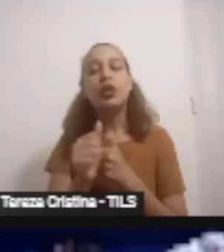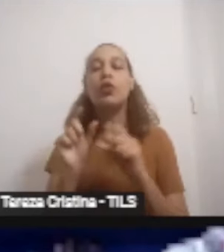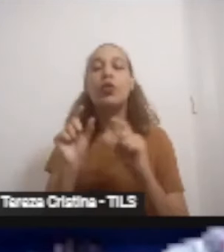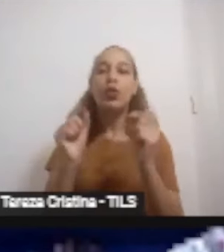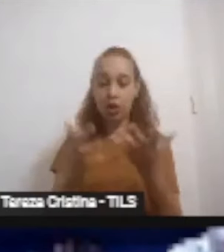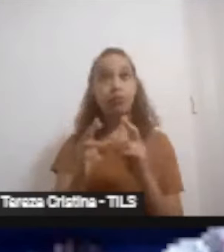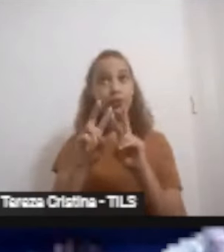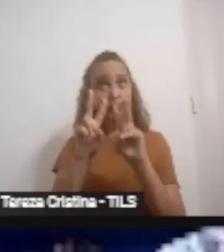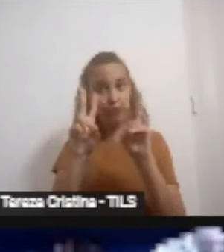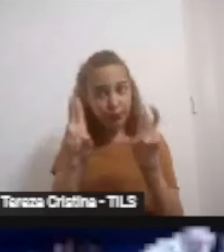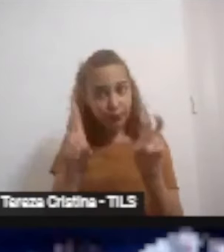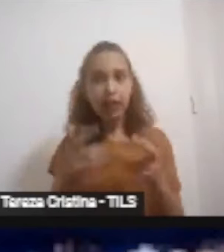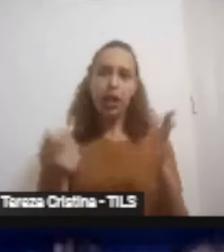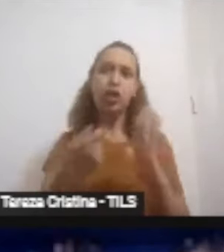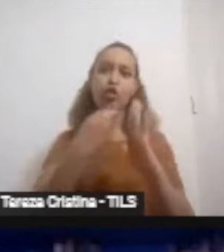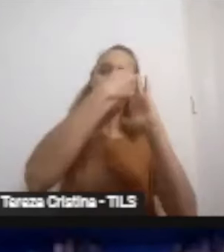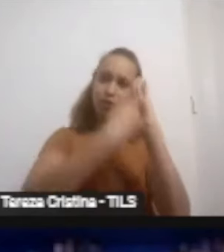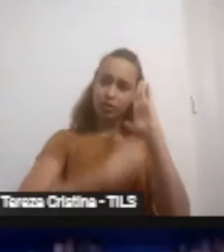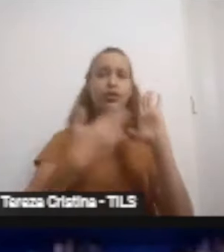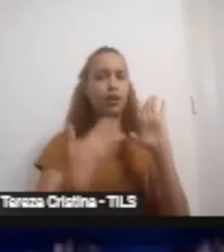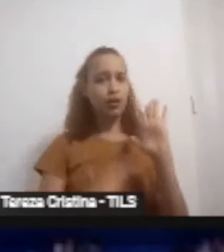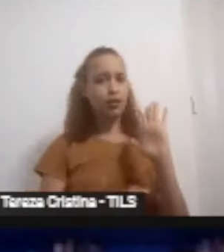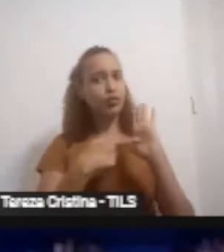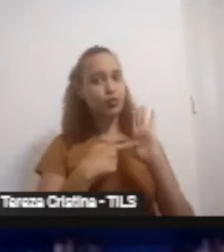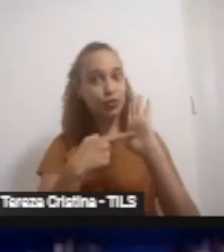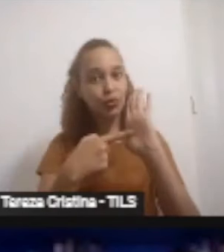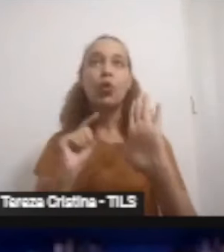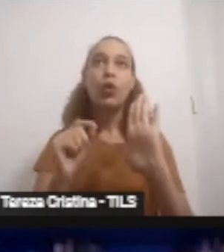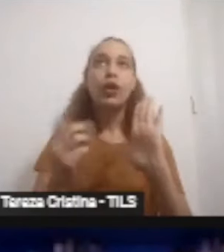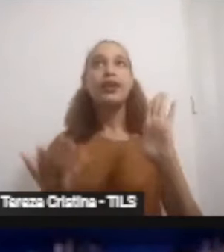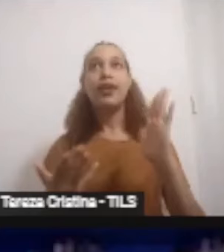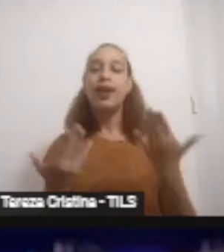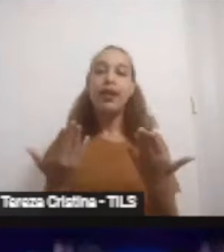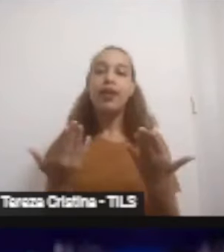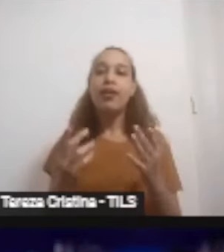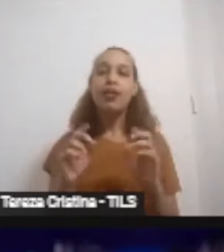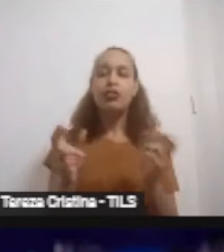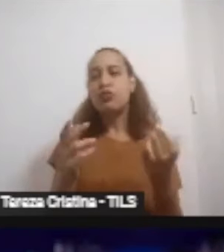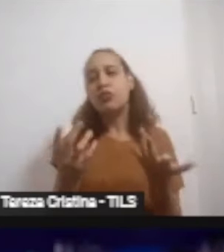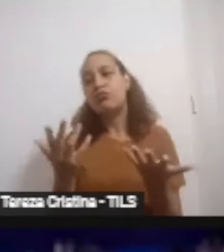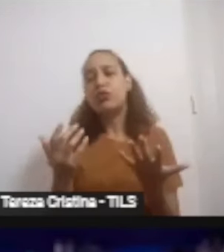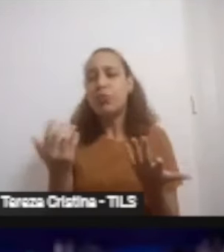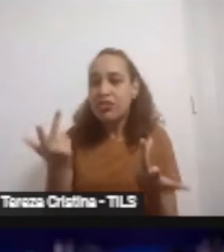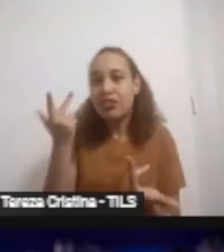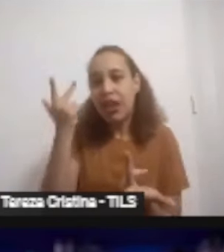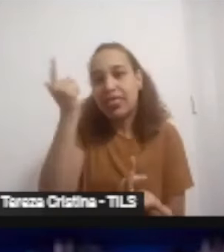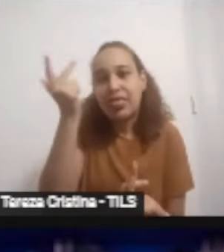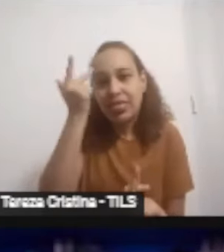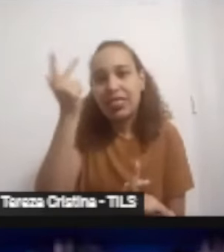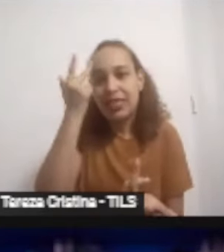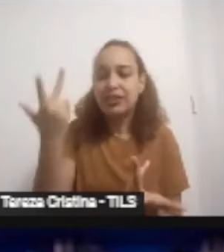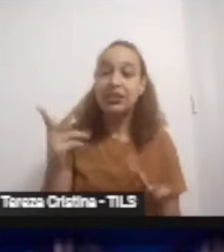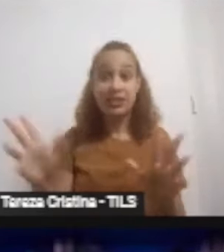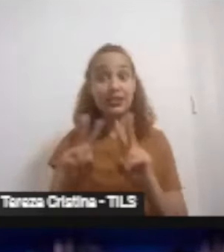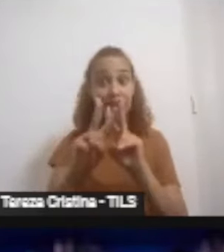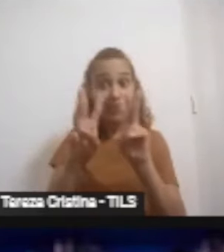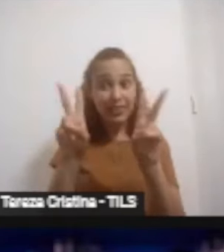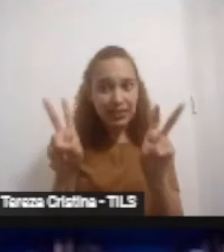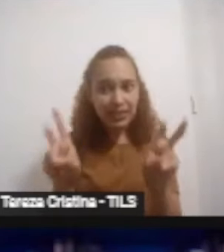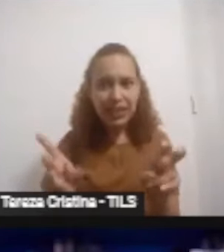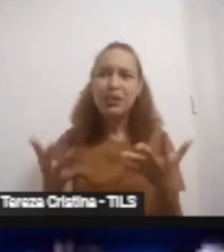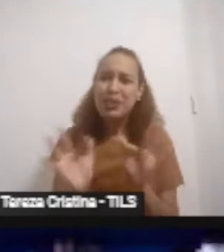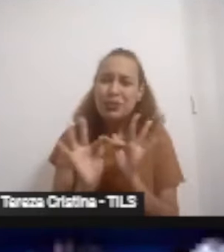Carol, que já propunha trazer certa ludicidade, né, para tratar desse tema delicado. Então, eu